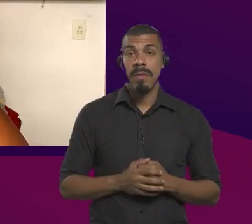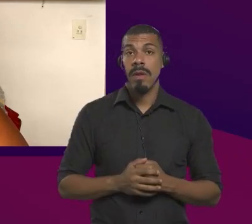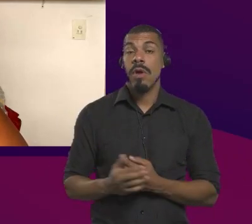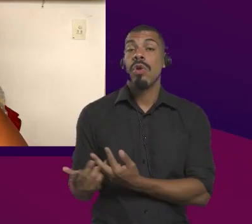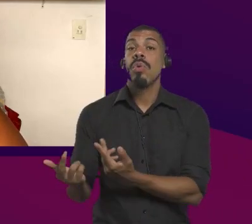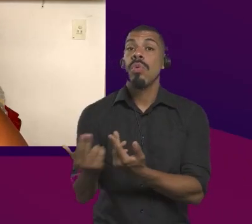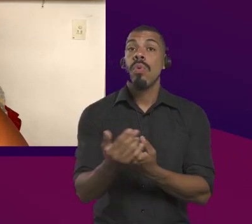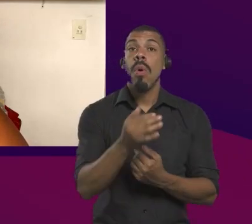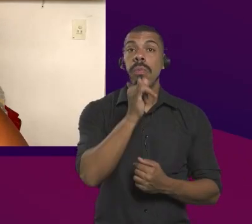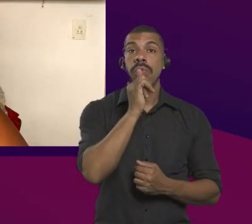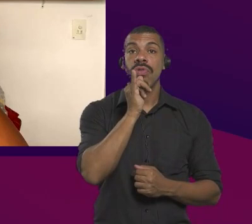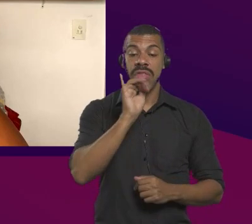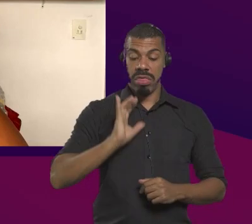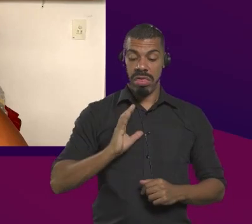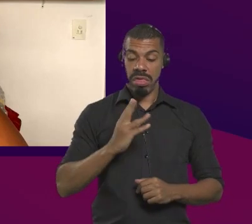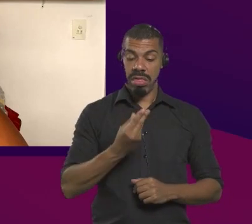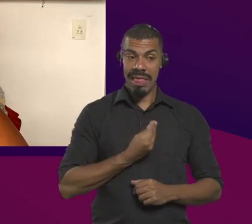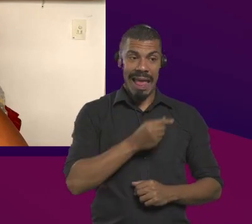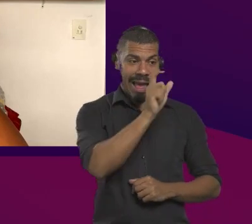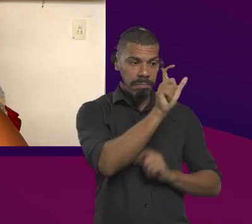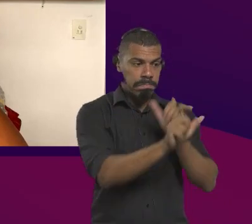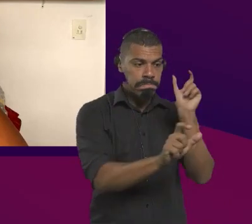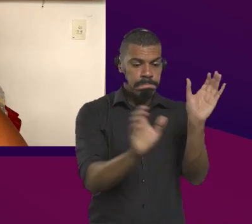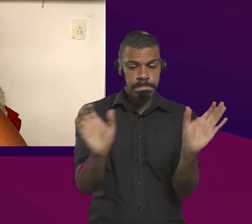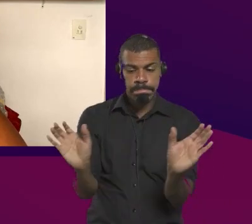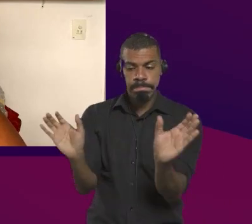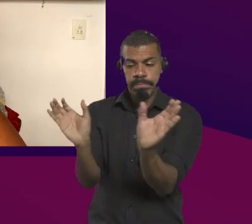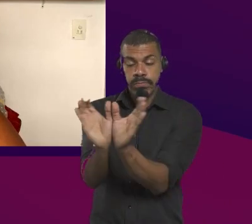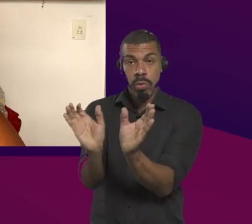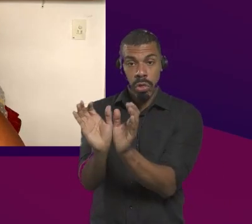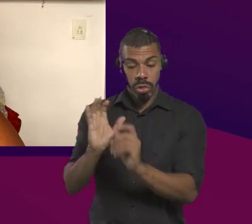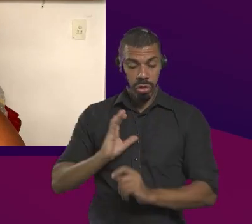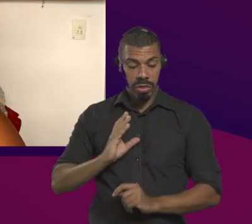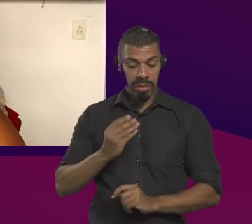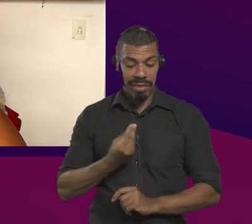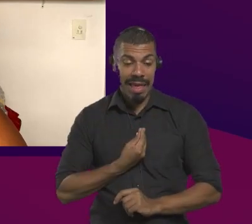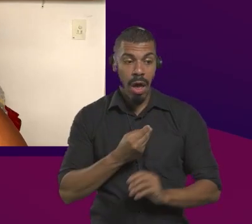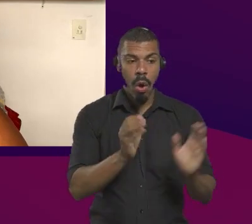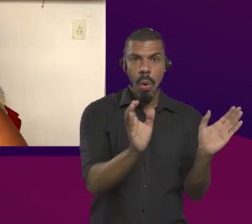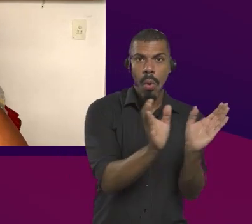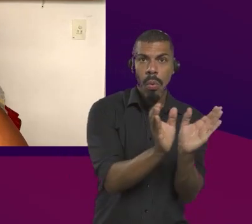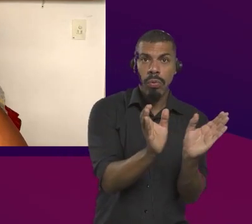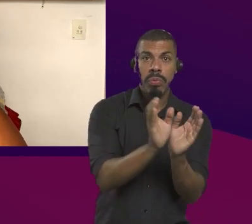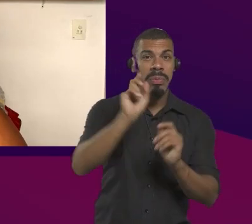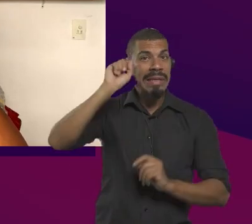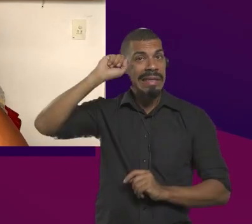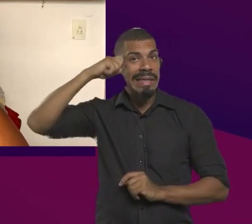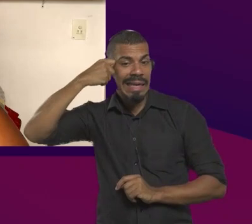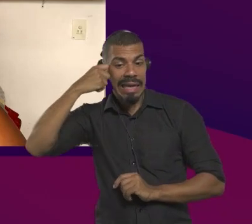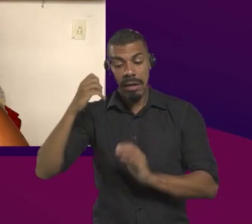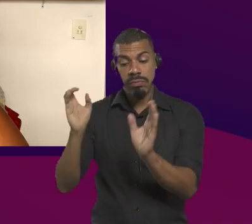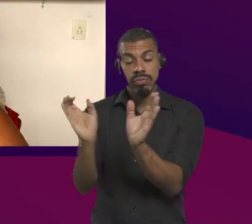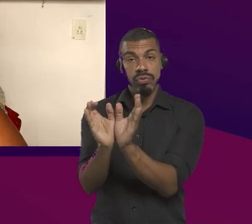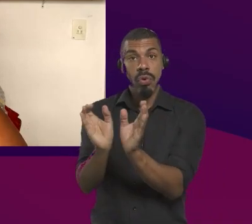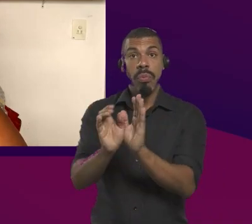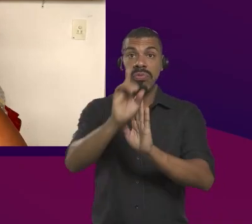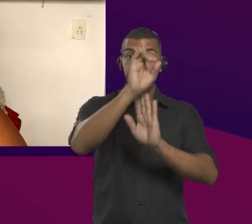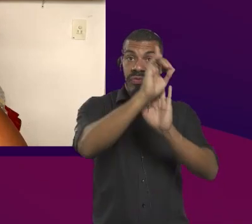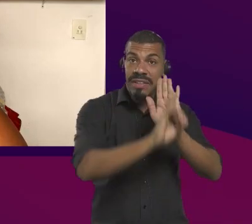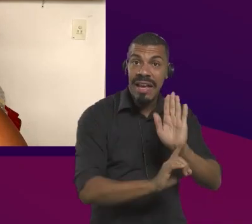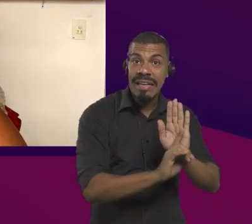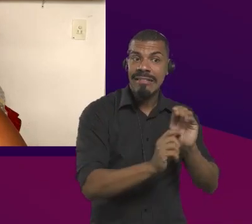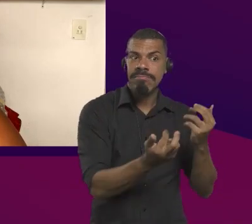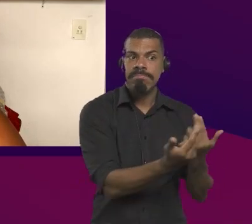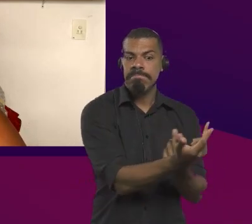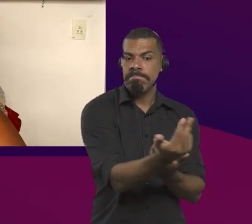as pessoas trans estão começando a ter seus representantes, pessoas Sim. negras, pessoas com deficiência, as pessoas gordas também têm que começar a